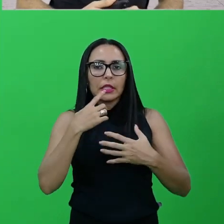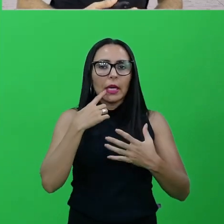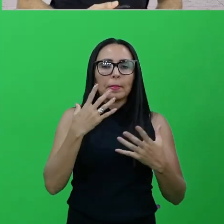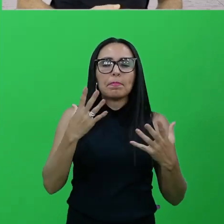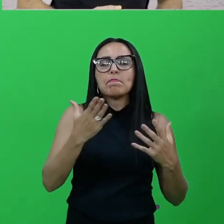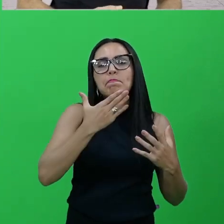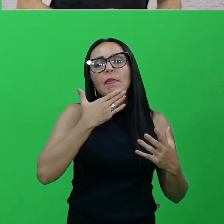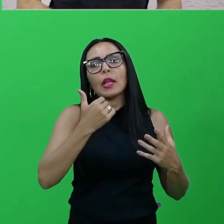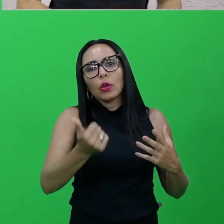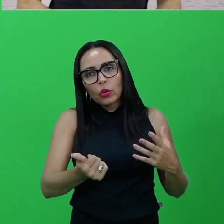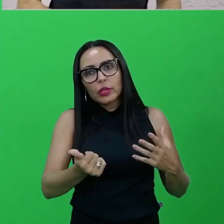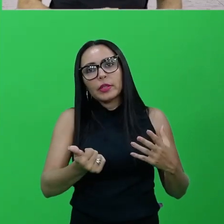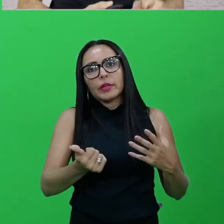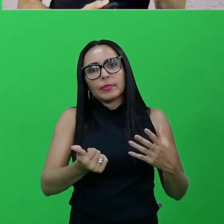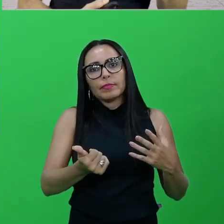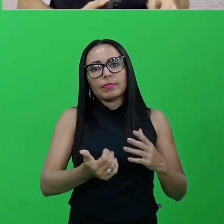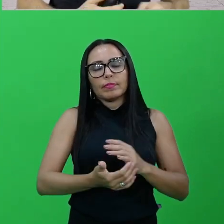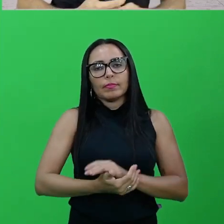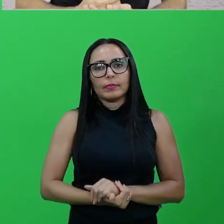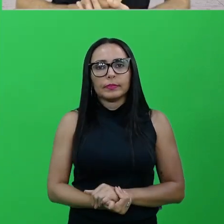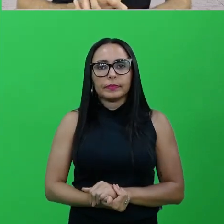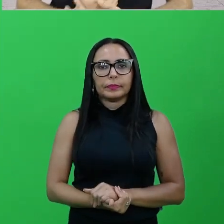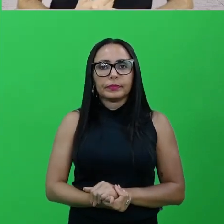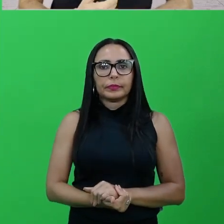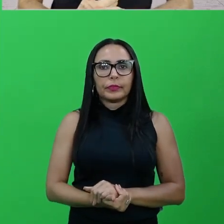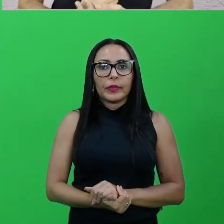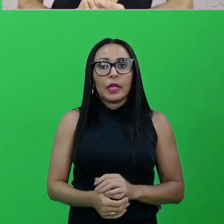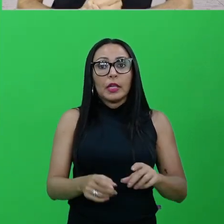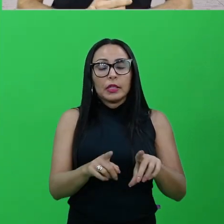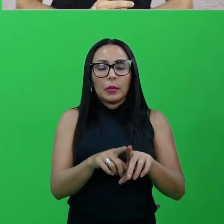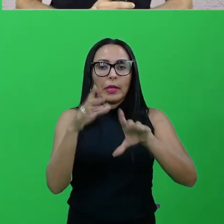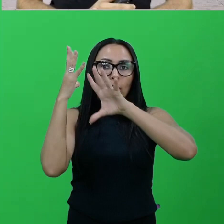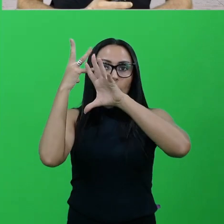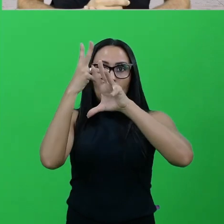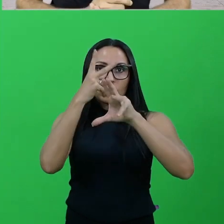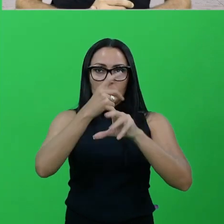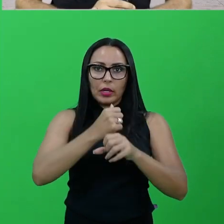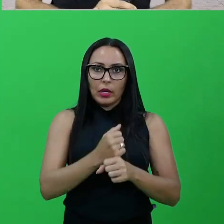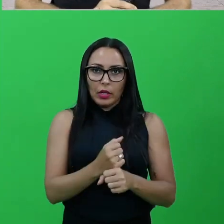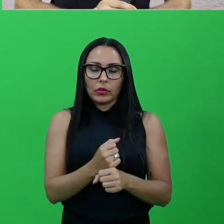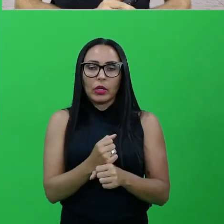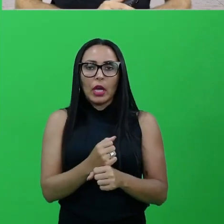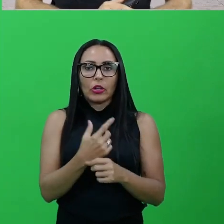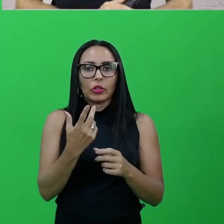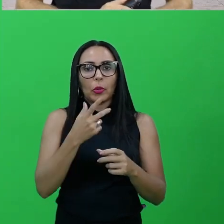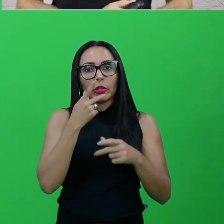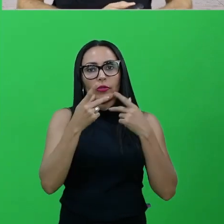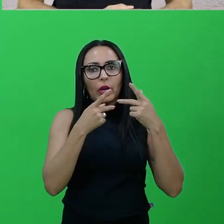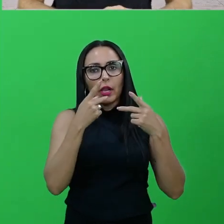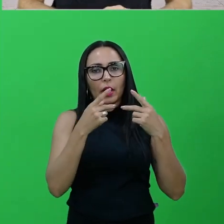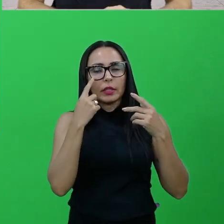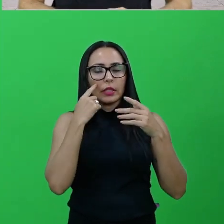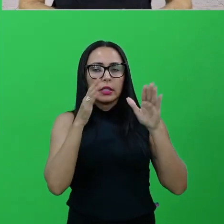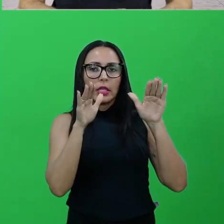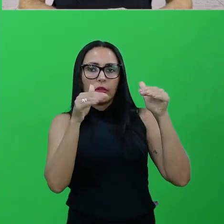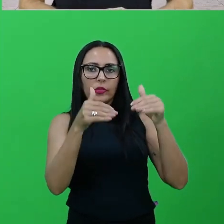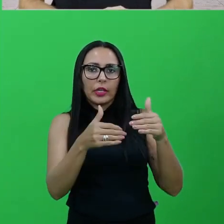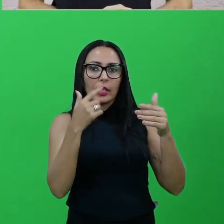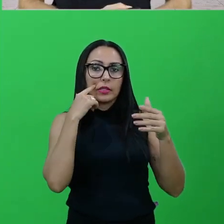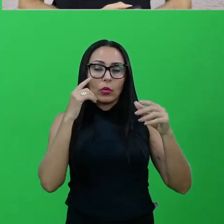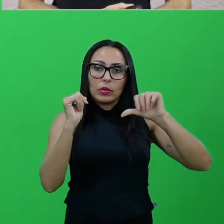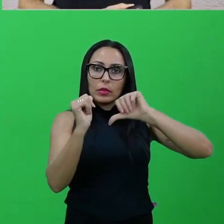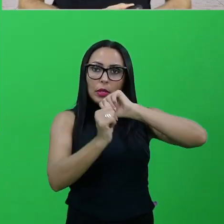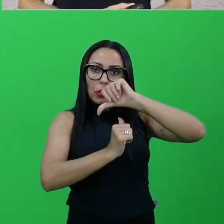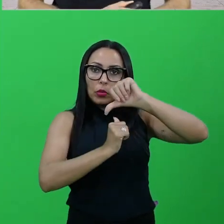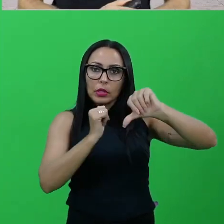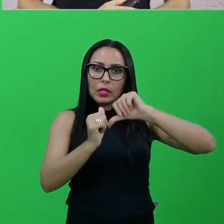melhoria organizacional. Ainda com relação ao resultado da inovação, a gente pode falar de identificação do nível de mudança